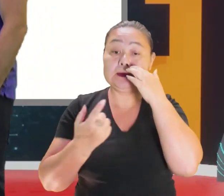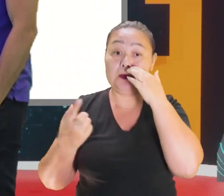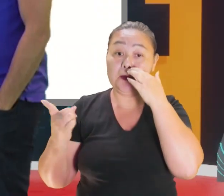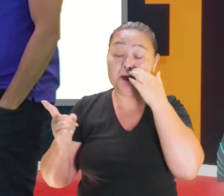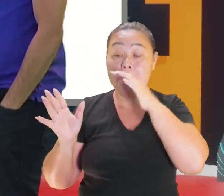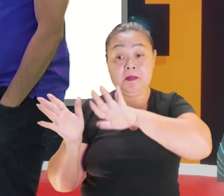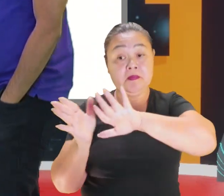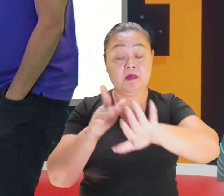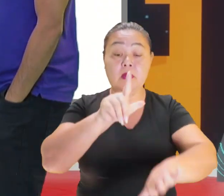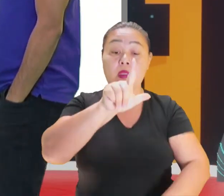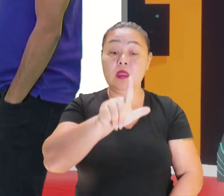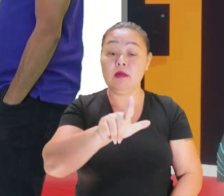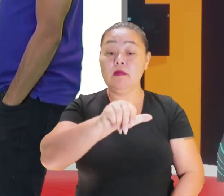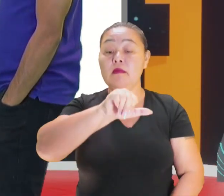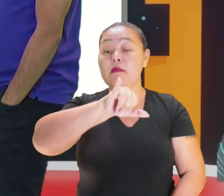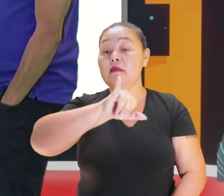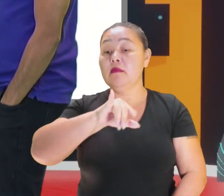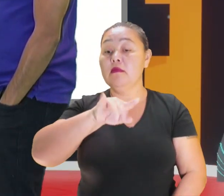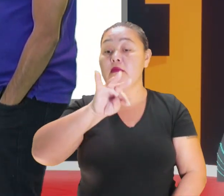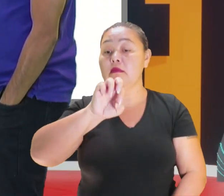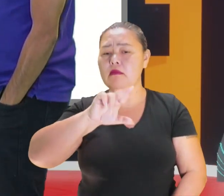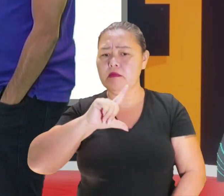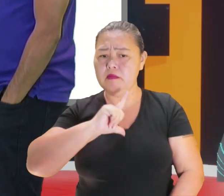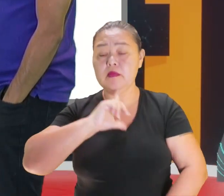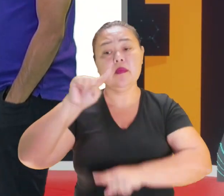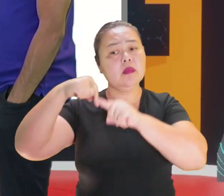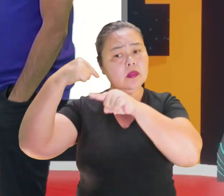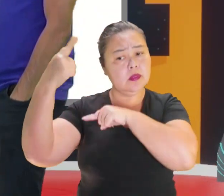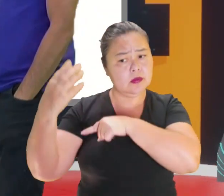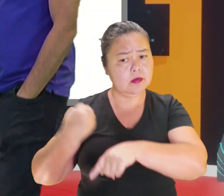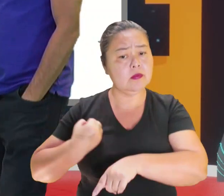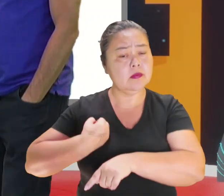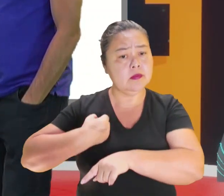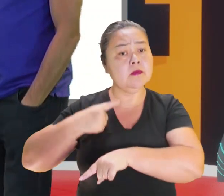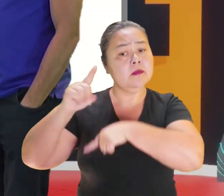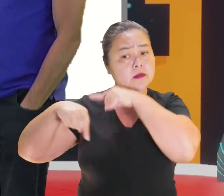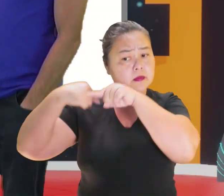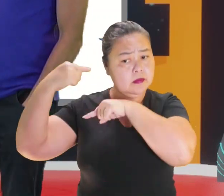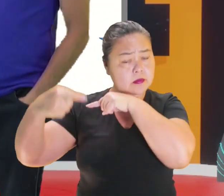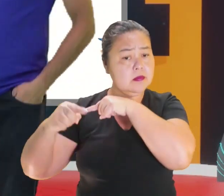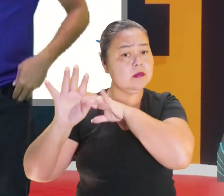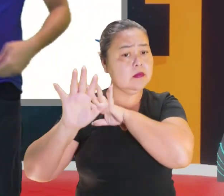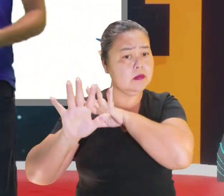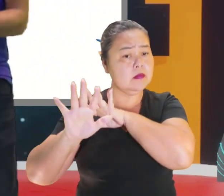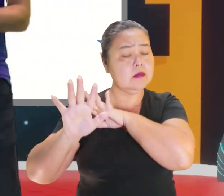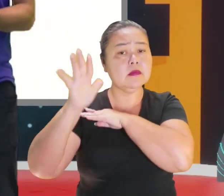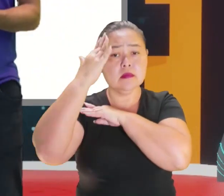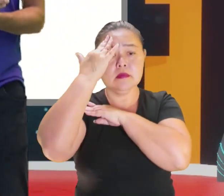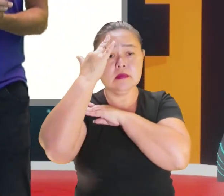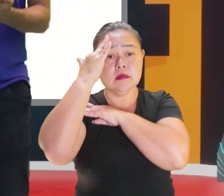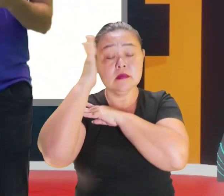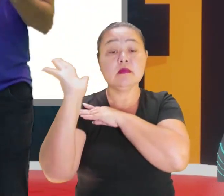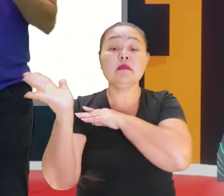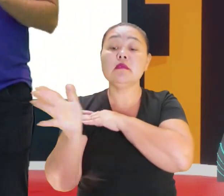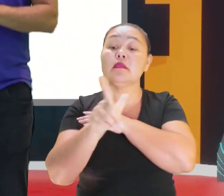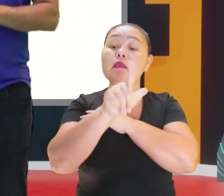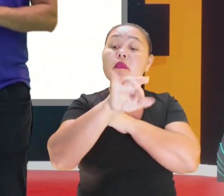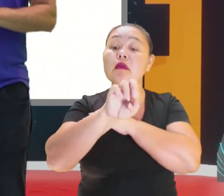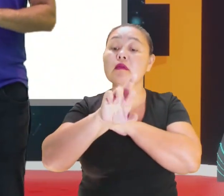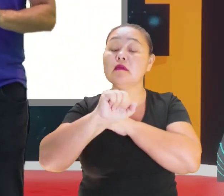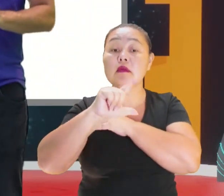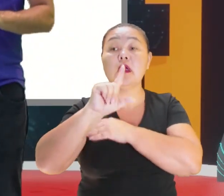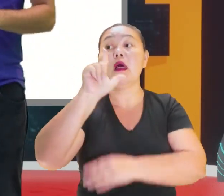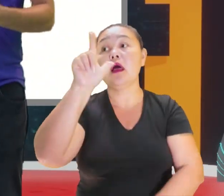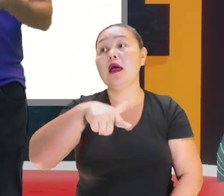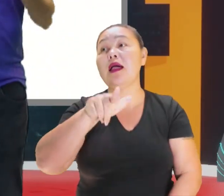parte literal e parte numérica, a gente vai mostrar mais na sequência de novo para vocês, mas já vamos entendendo. Parte literal, o nome